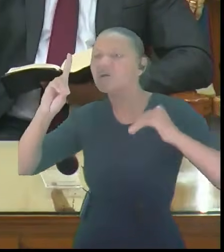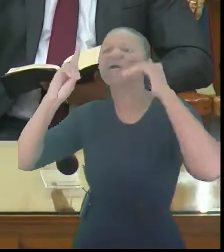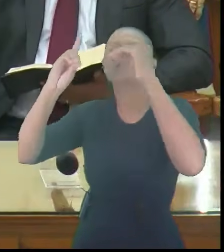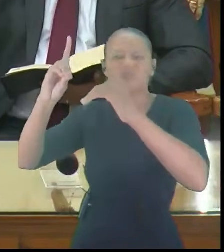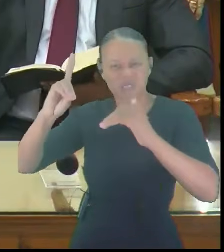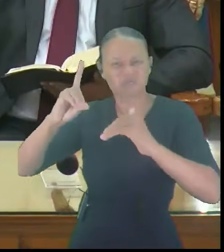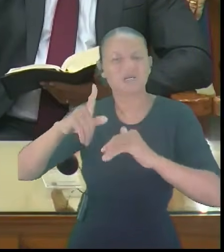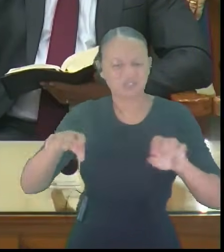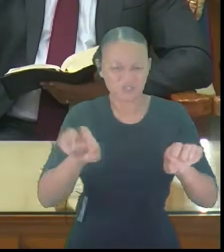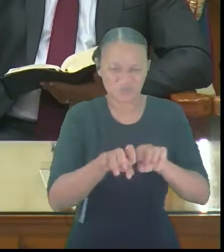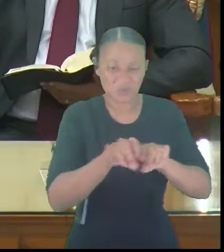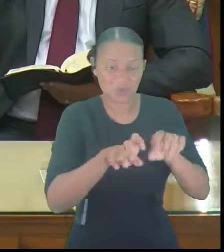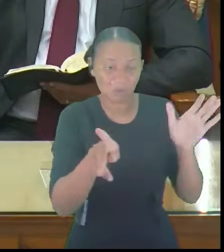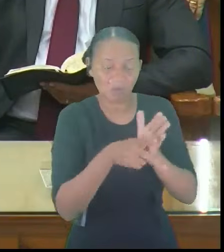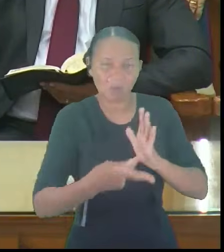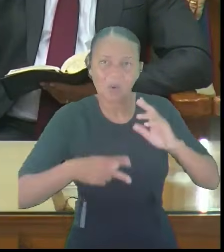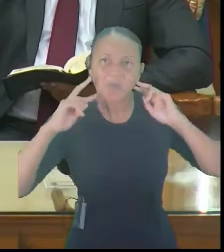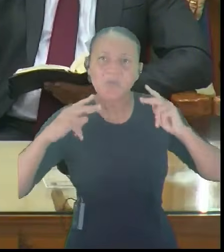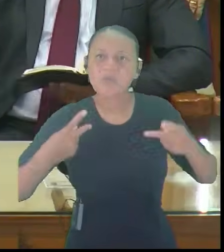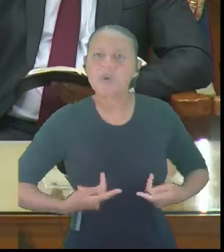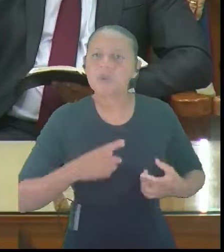as estruturas humanas.